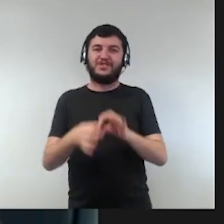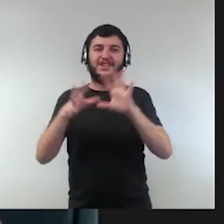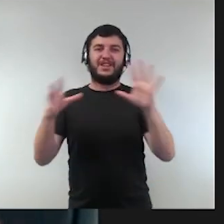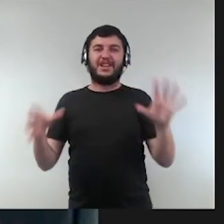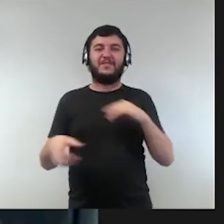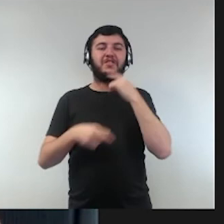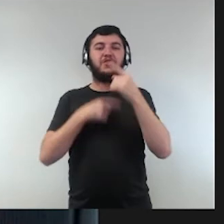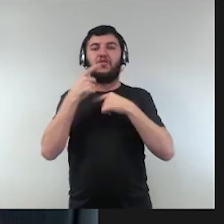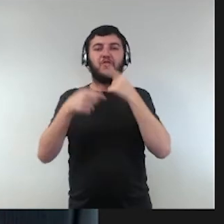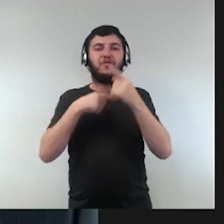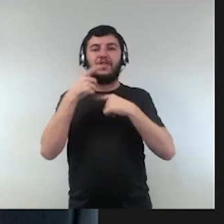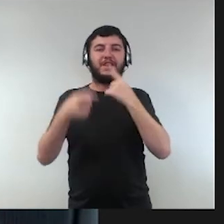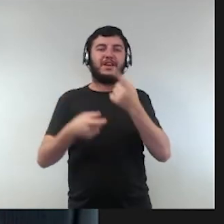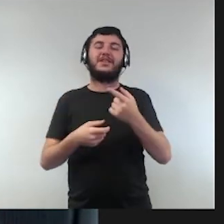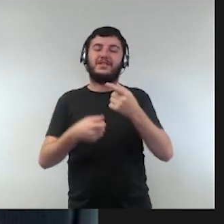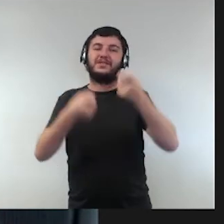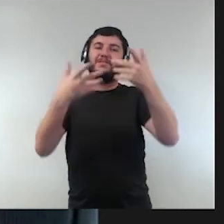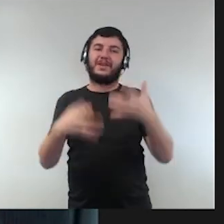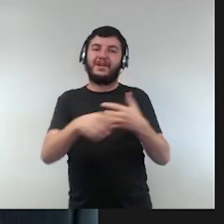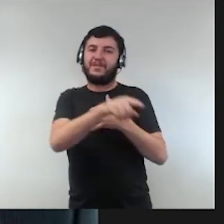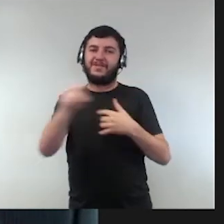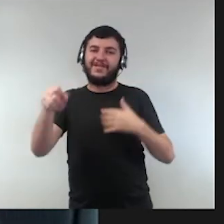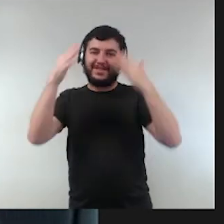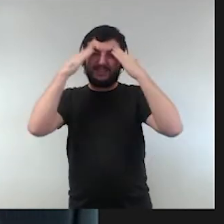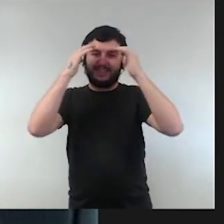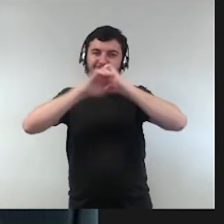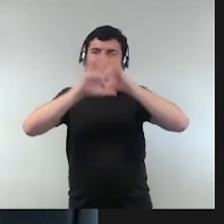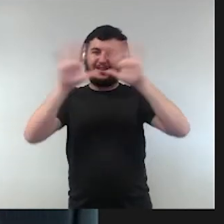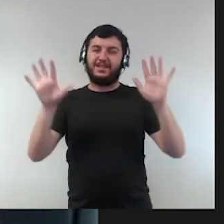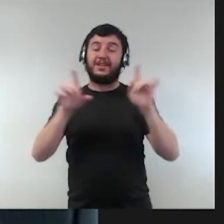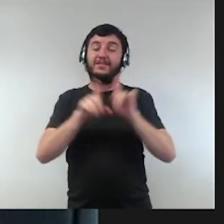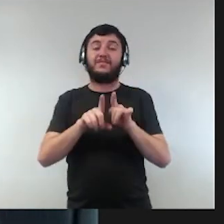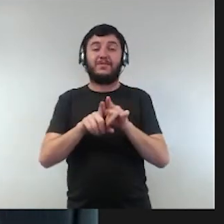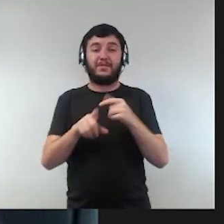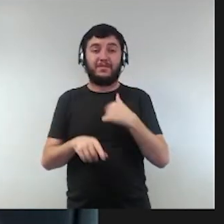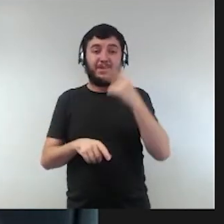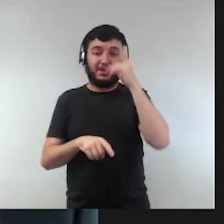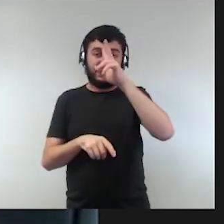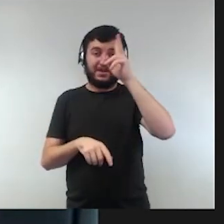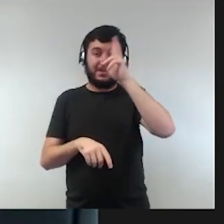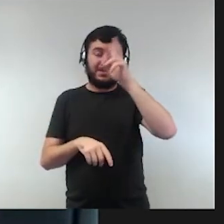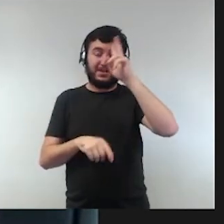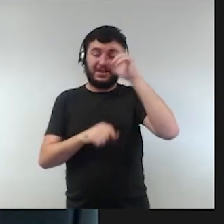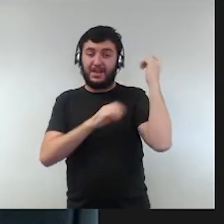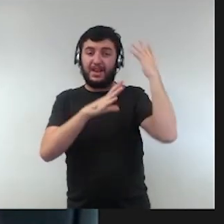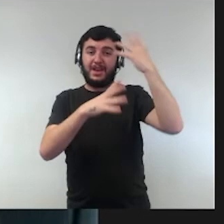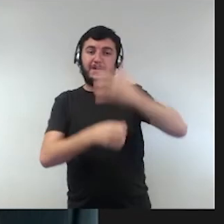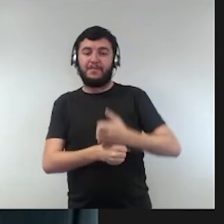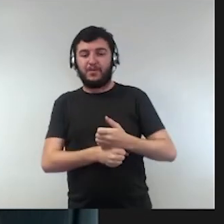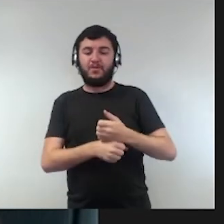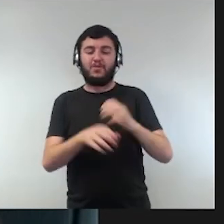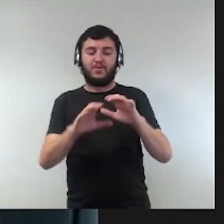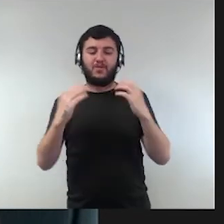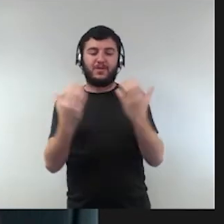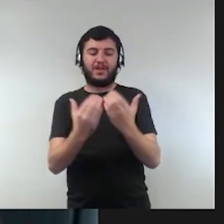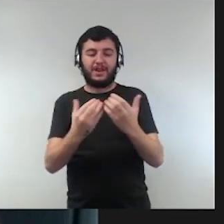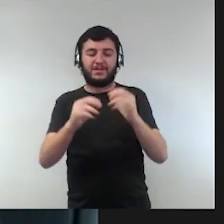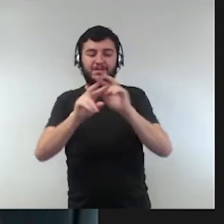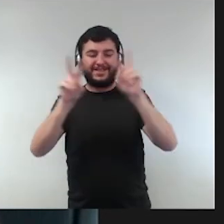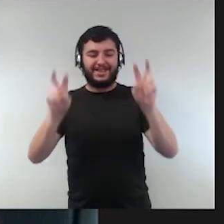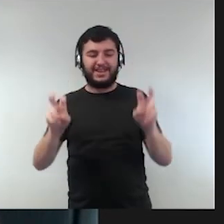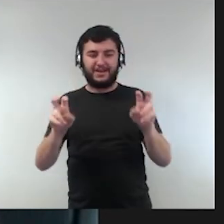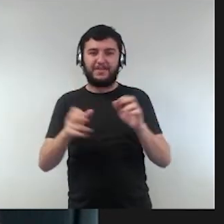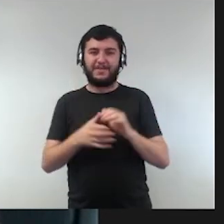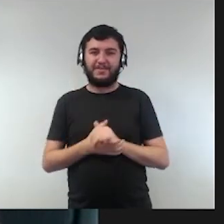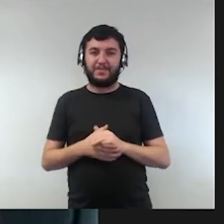de dúvida e relembro, como o próprio tema do Congresso, tudo